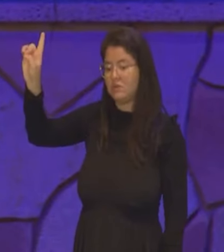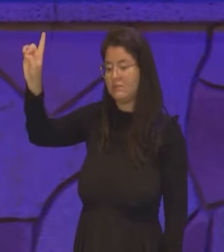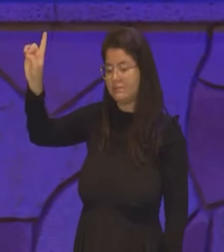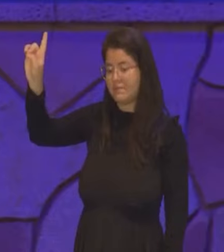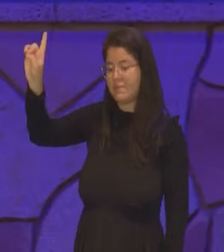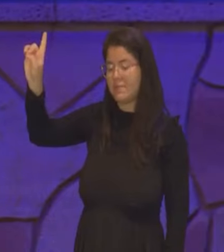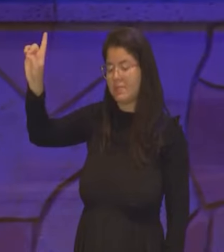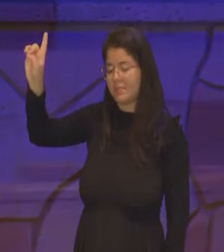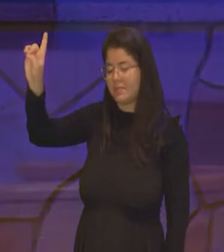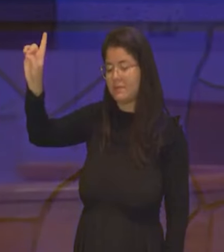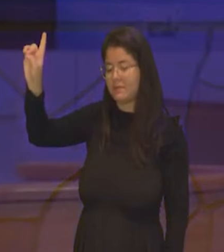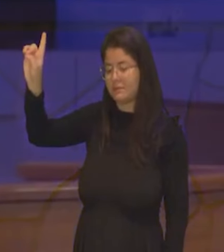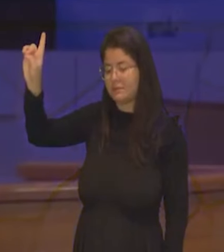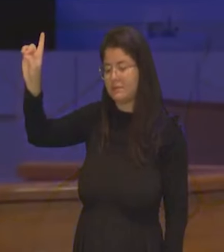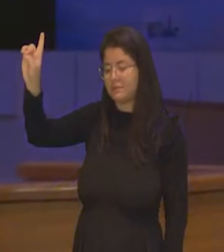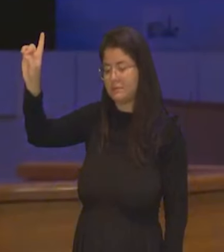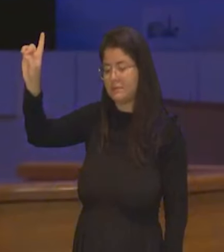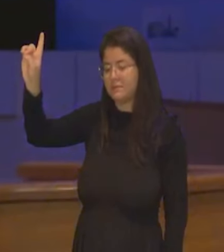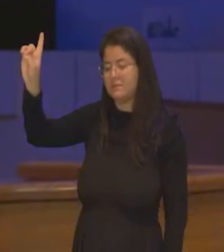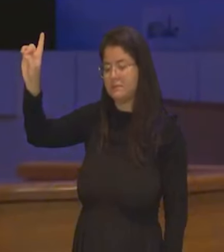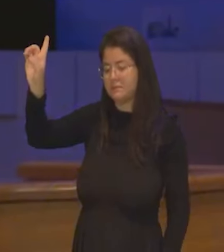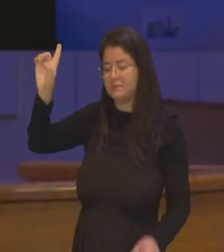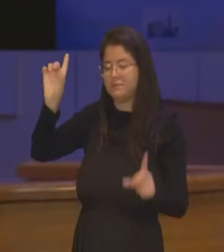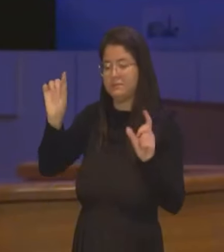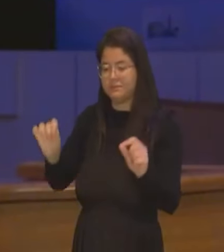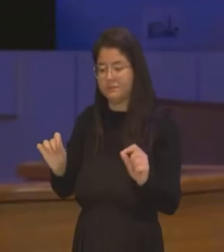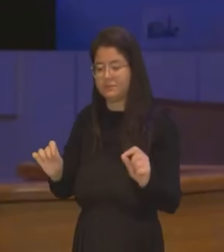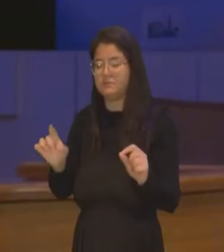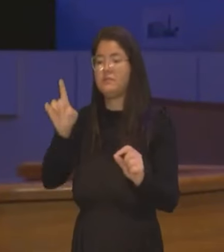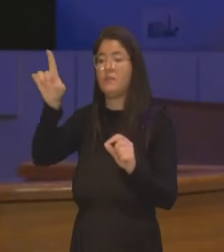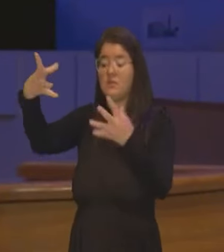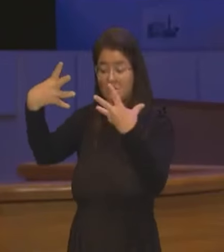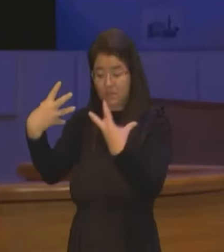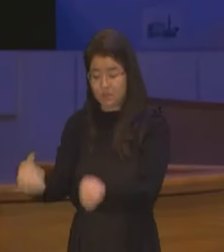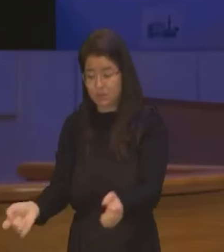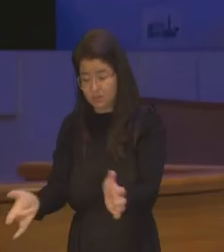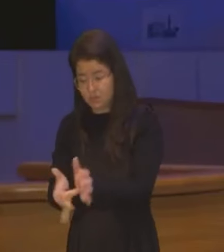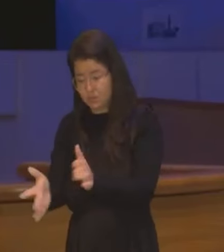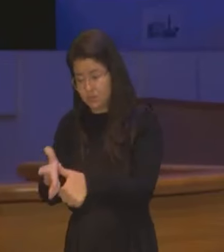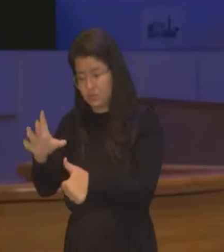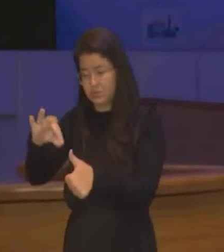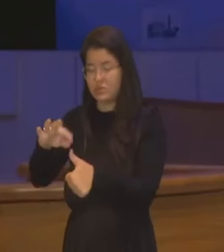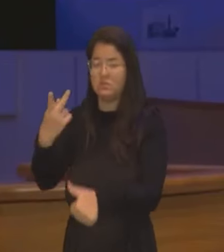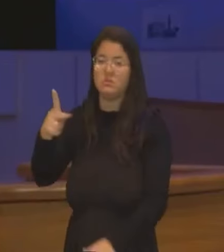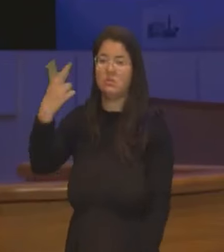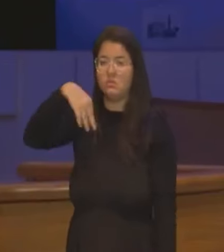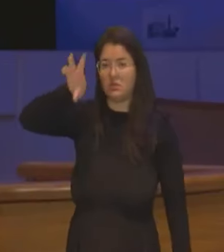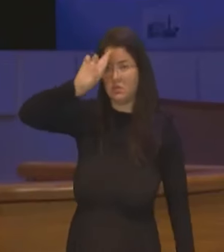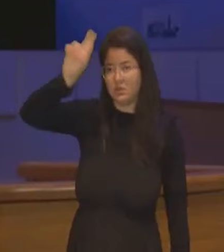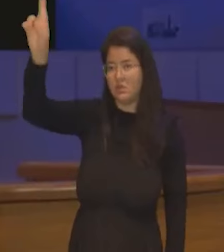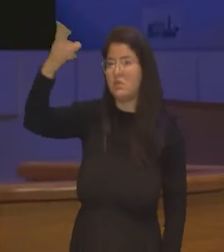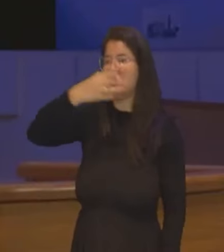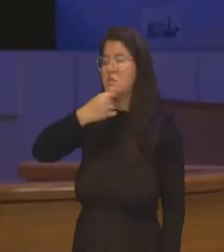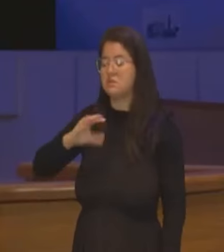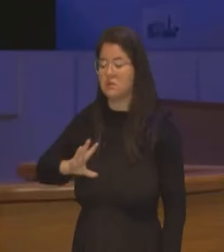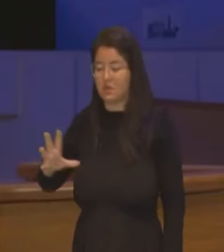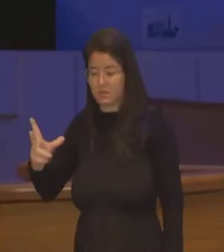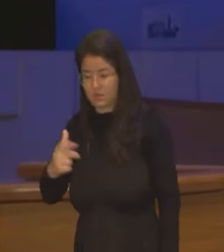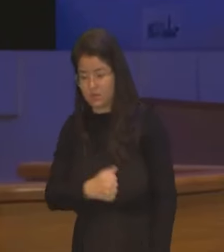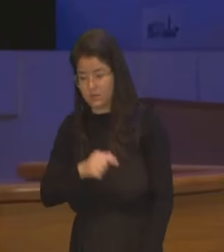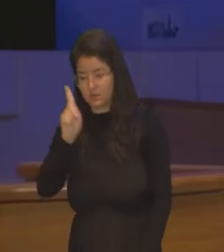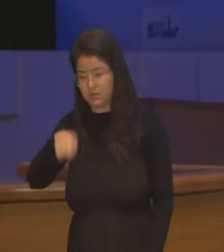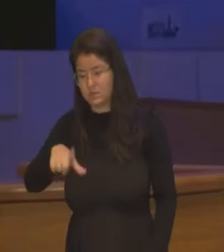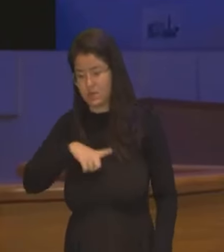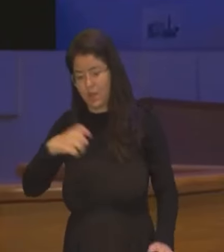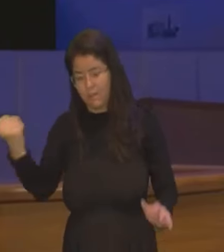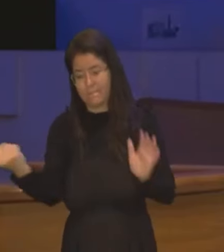Espírito. E uma vez que você aceita a Cristo como seu Senhor e Salvador, você é